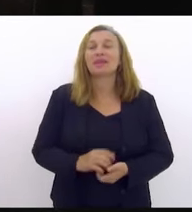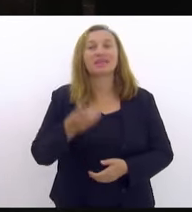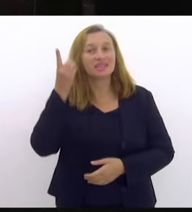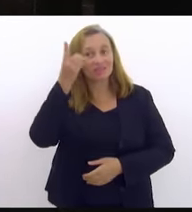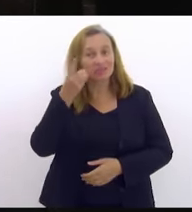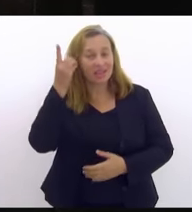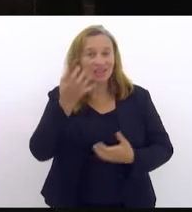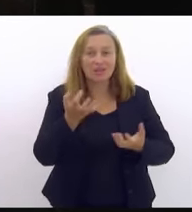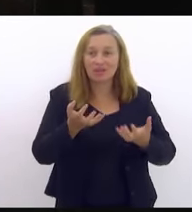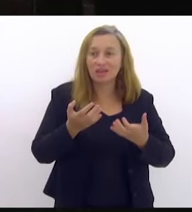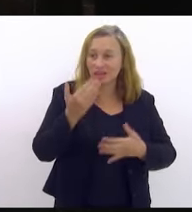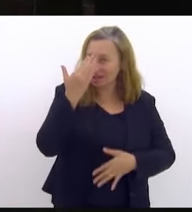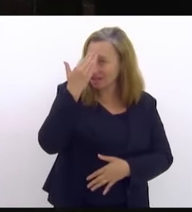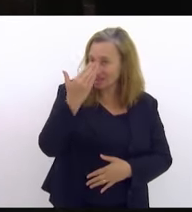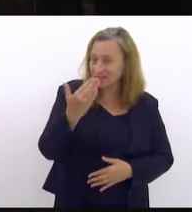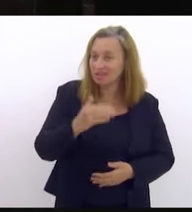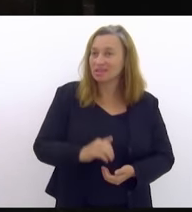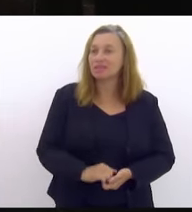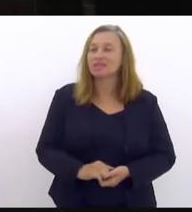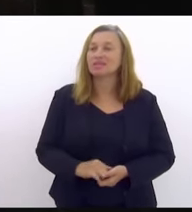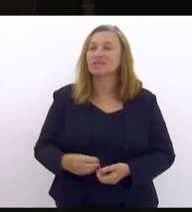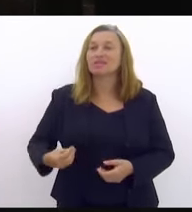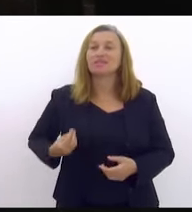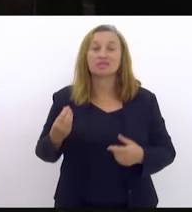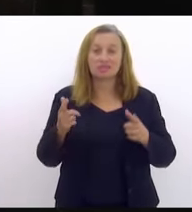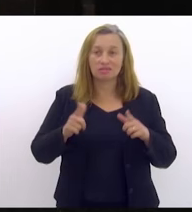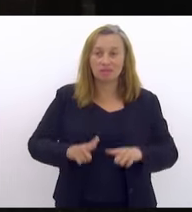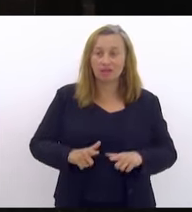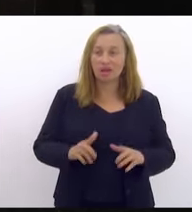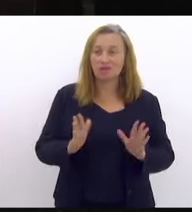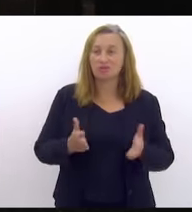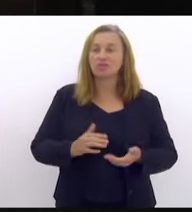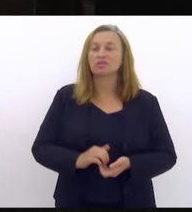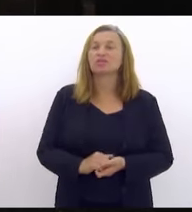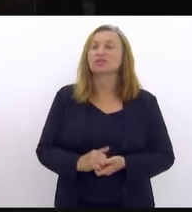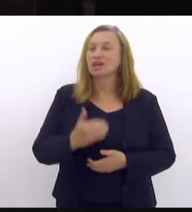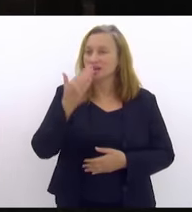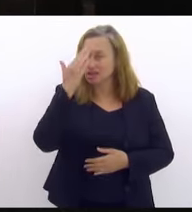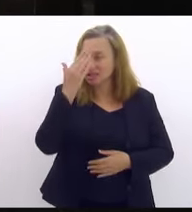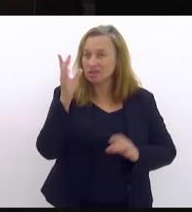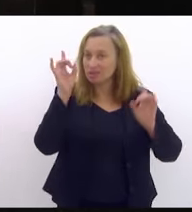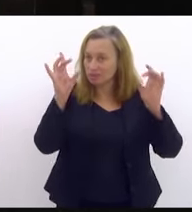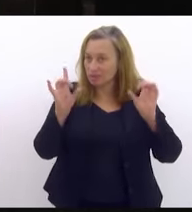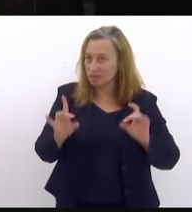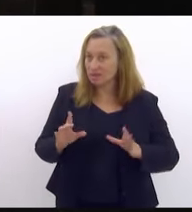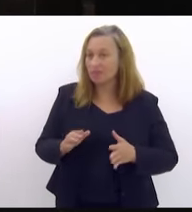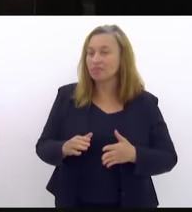Deputado, eu quero agradecer por estar aqui hoje. Quero agradecer em especial a você